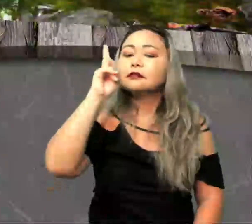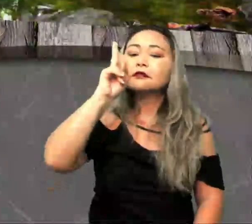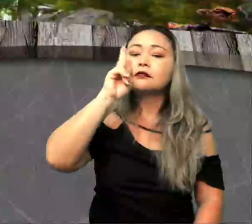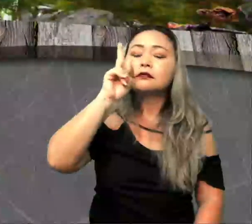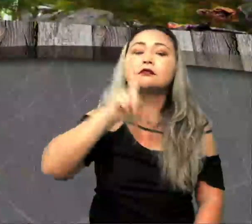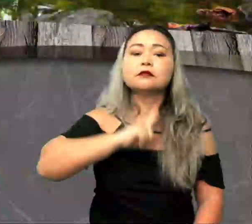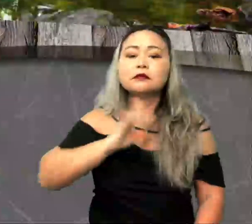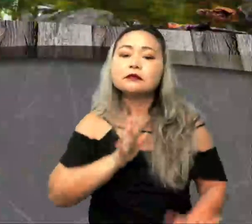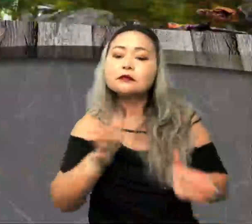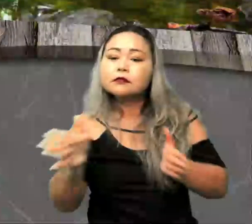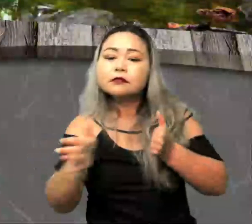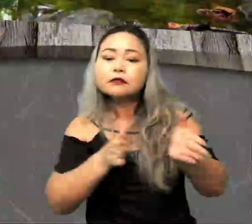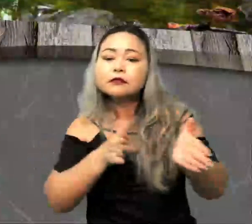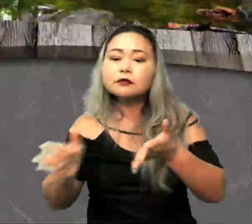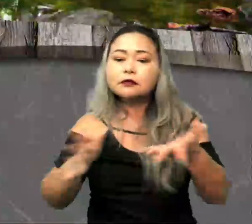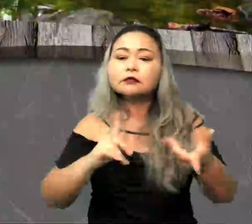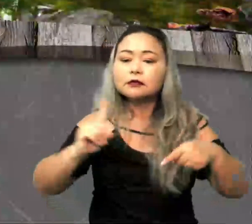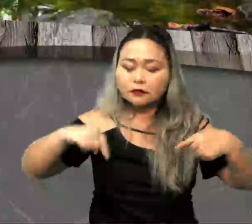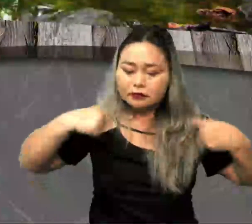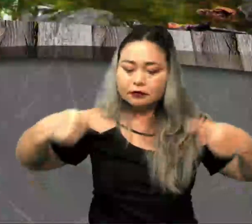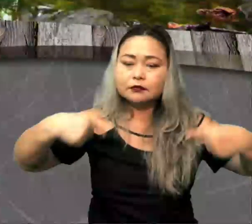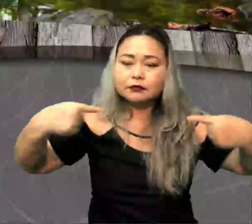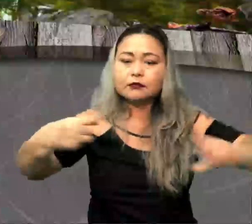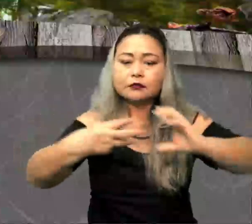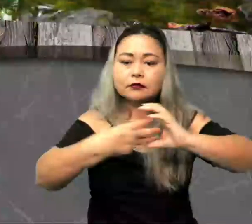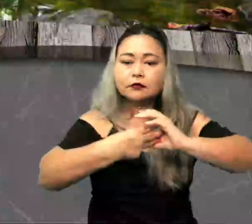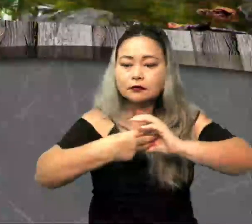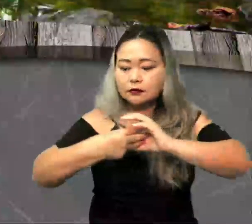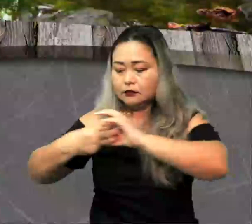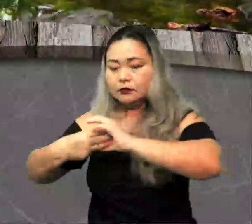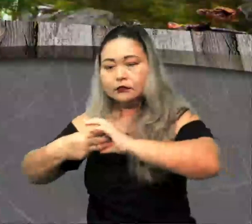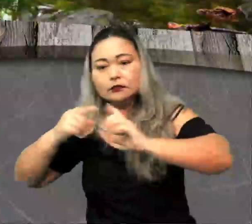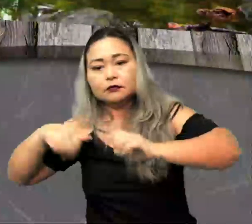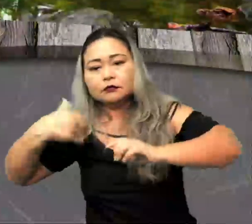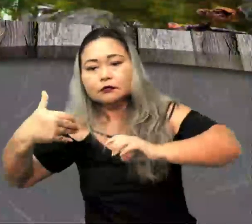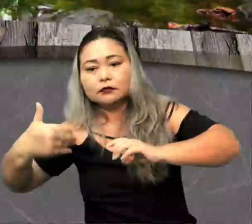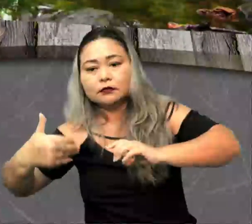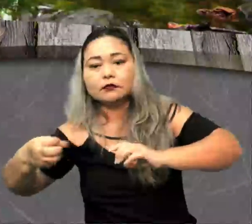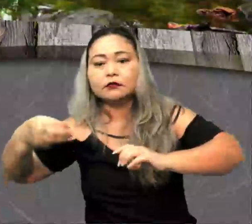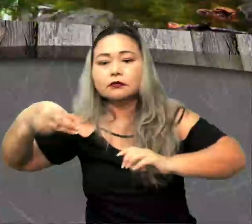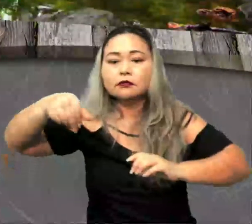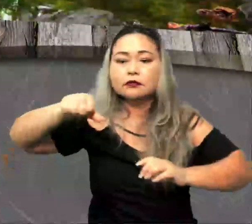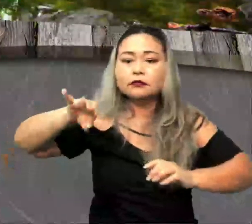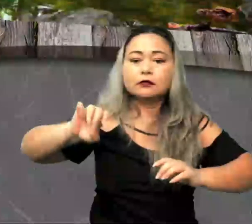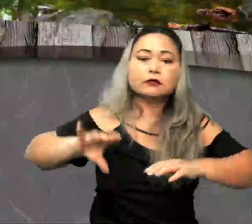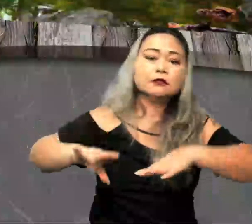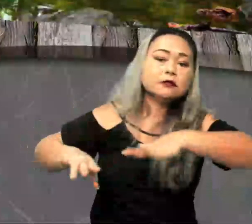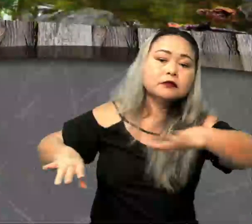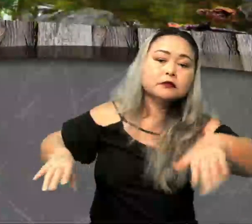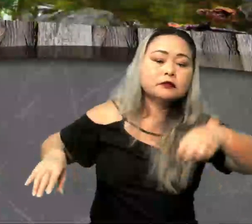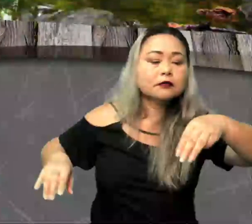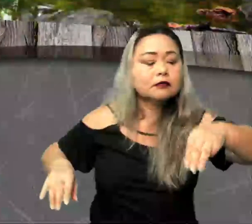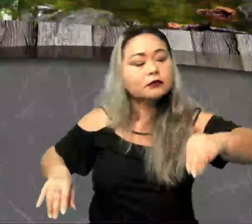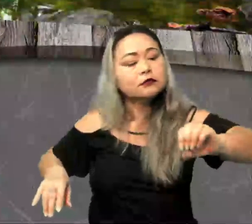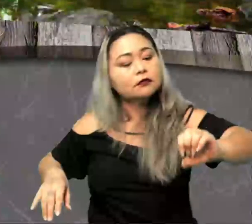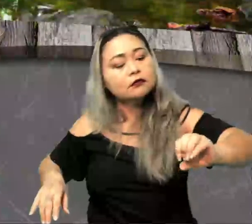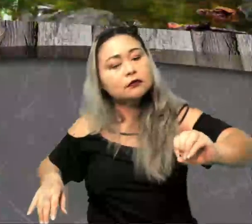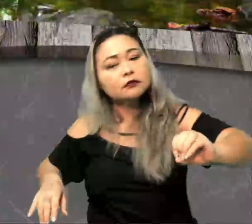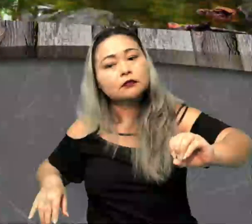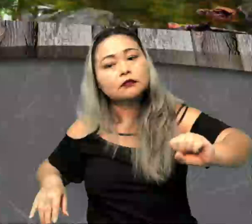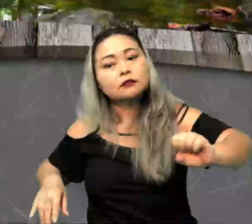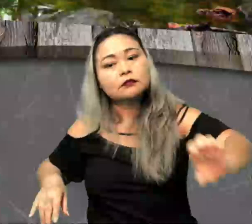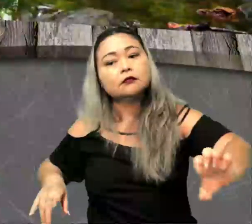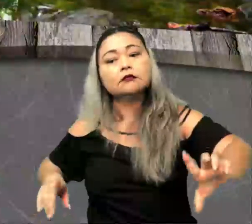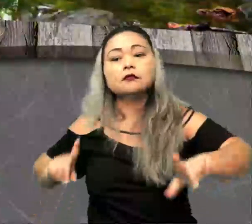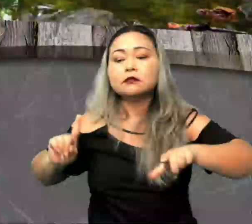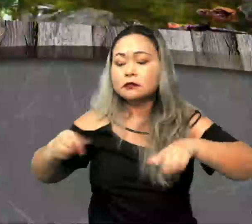Mas existem essas duas formas reprodutivas. Ou por divisão mitótica ou meiótica. Então, uma célula só pode ser